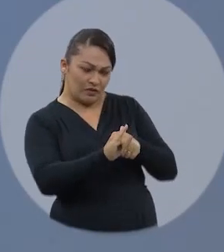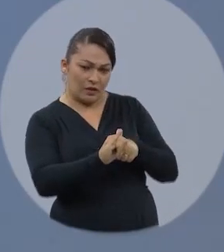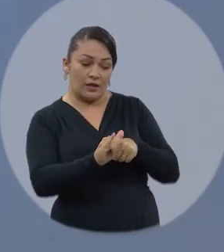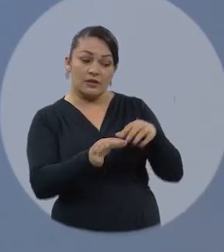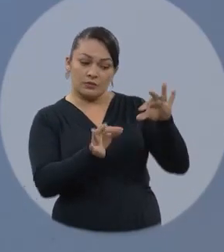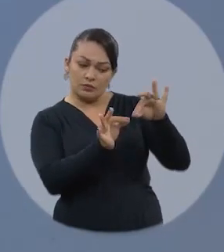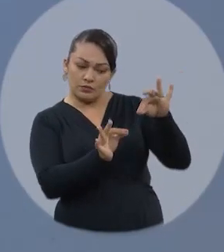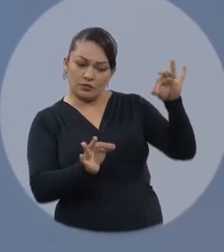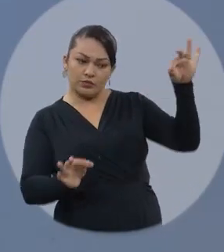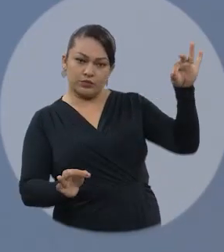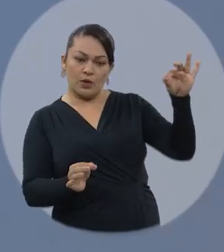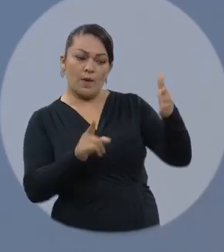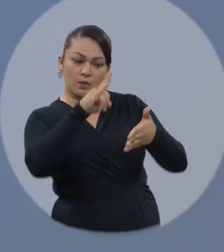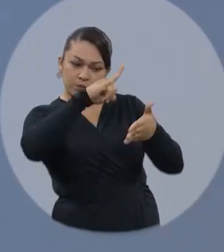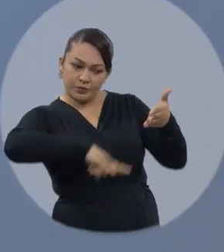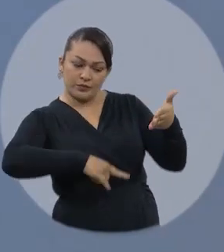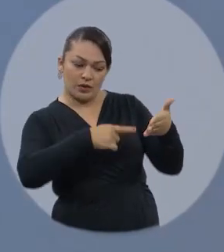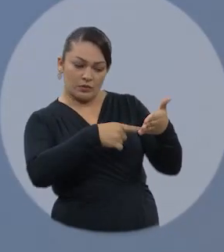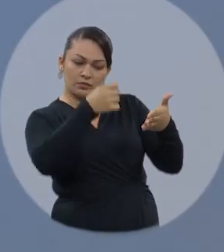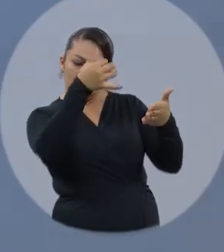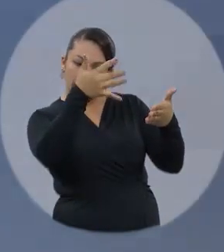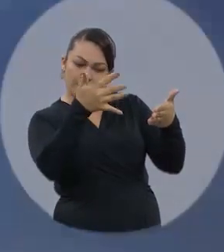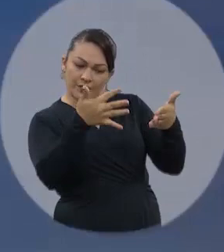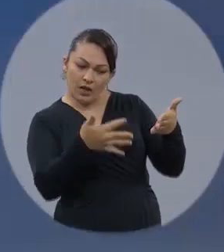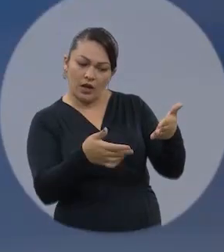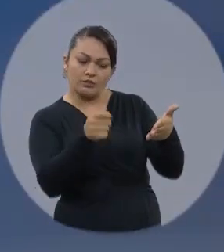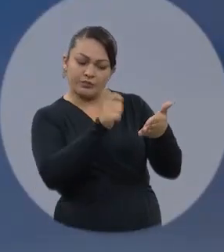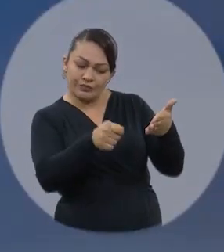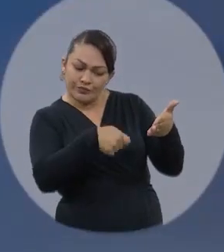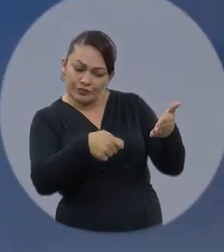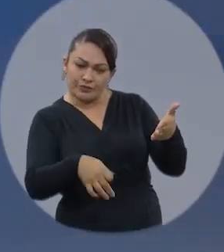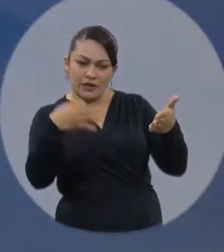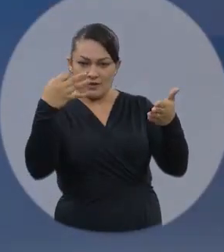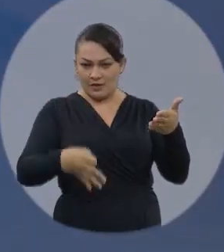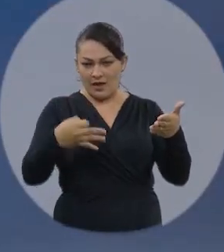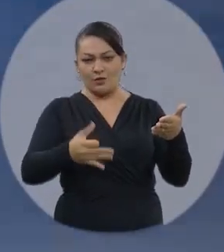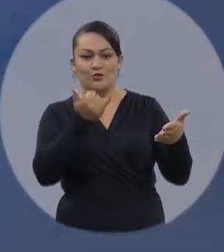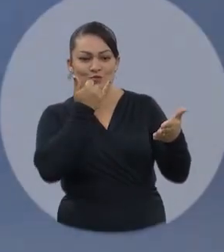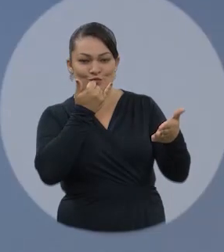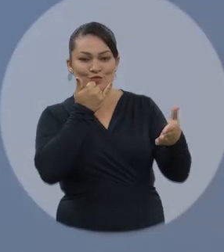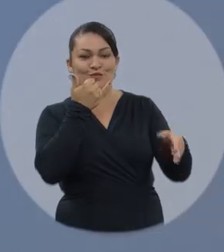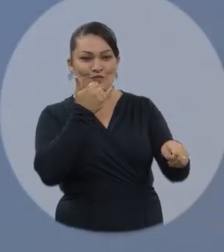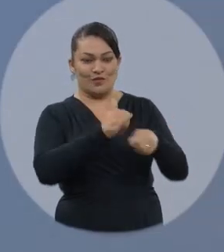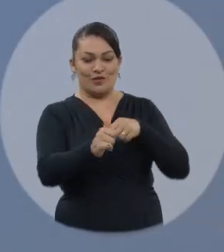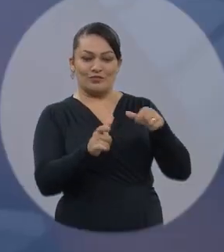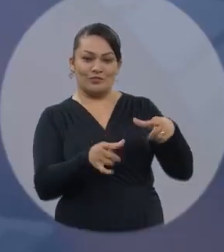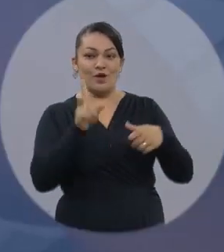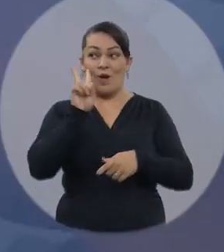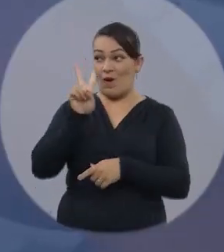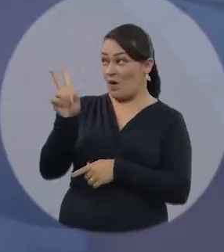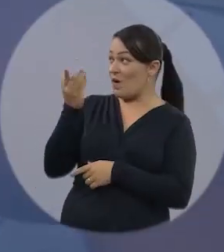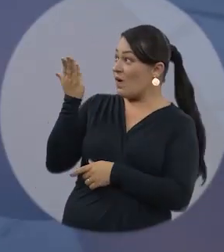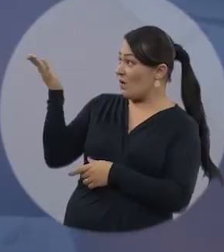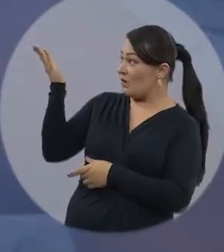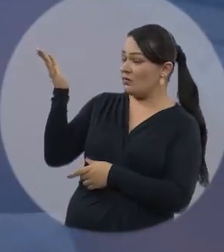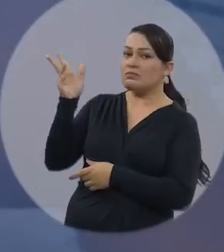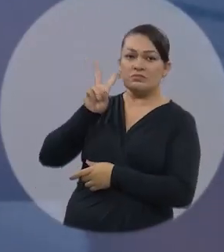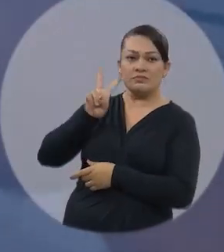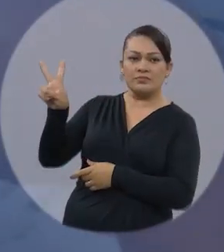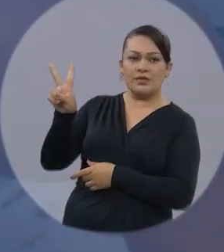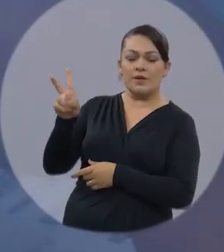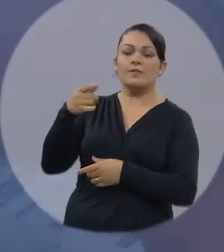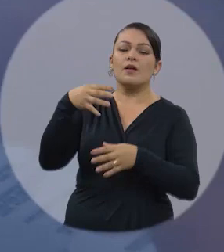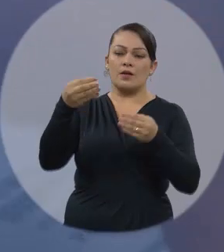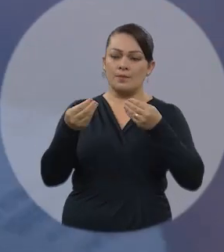está correto o preenchimento do formulário Requerimento de Justificativa Eleitoral, este aqui. Tem que checar se o eleitor,